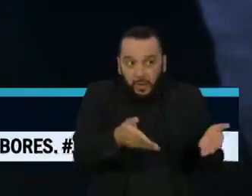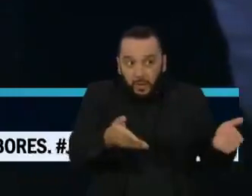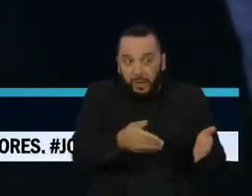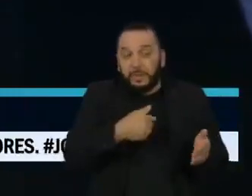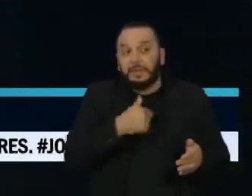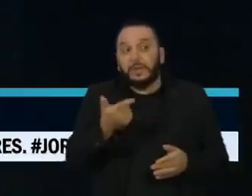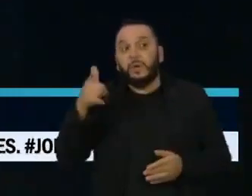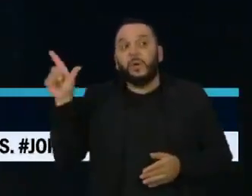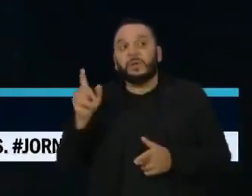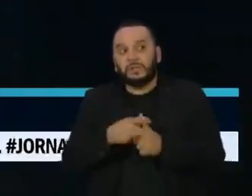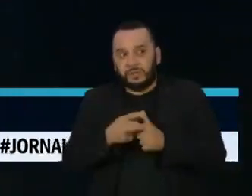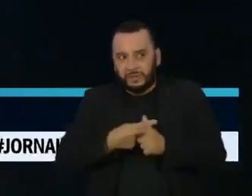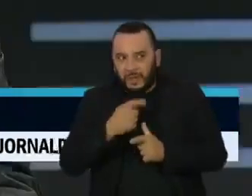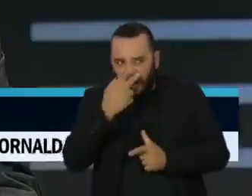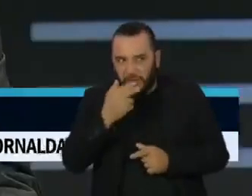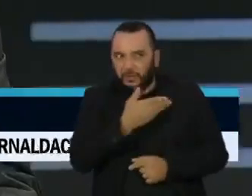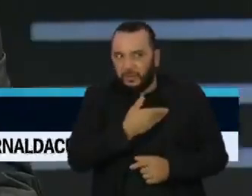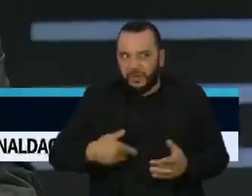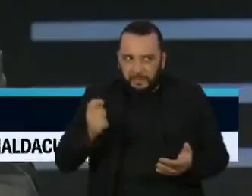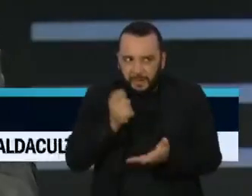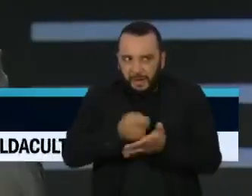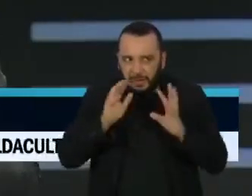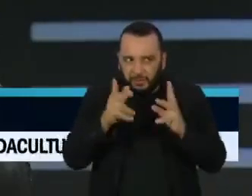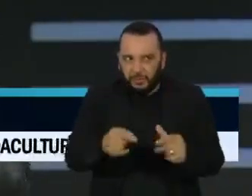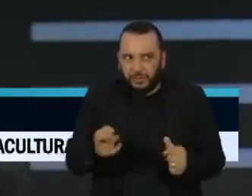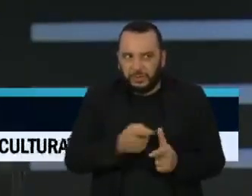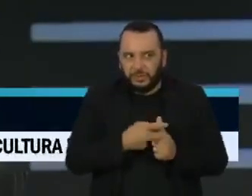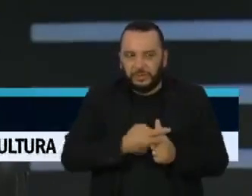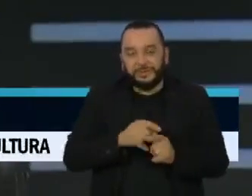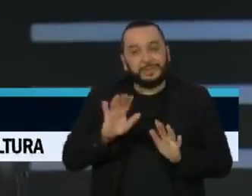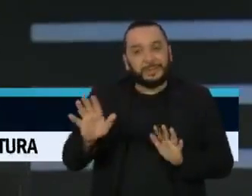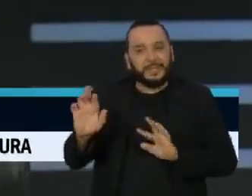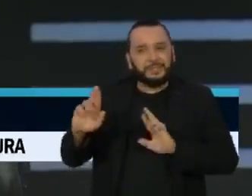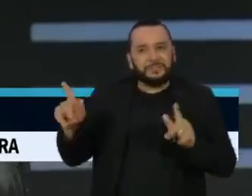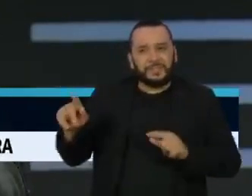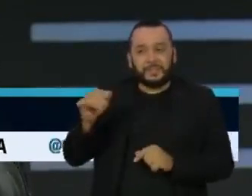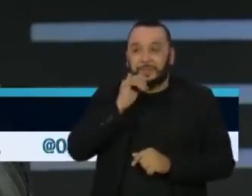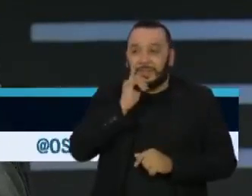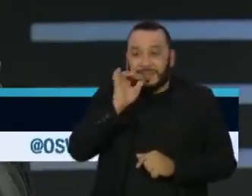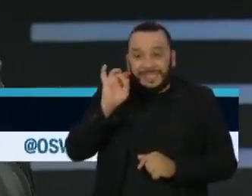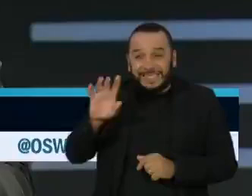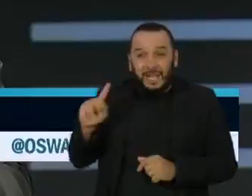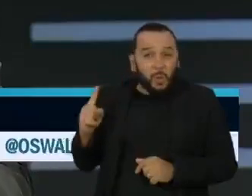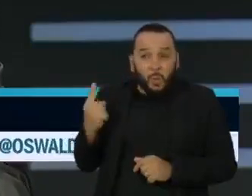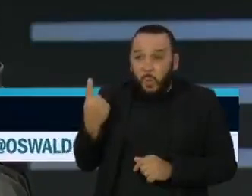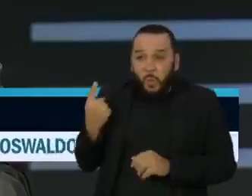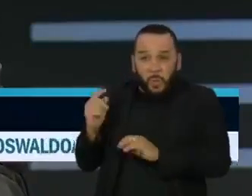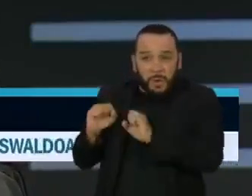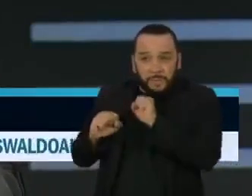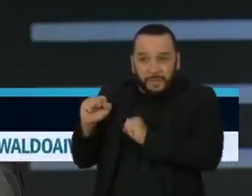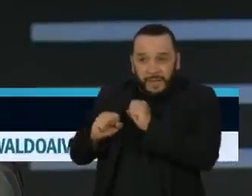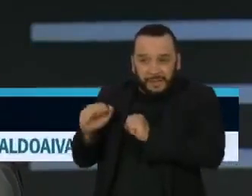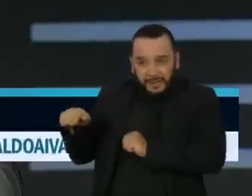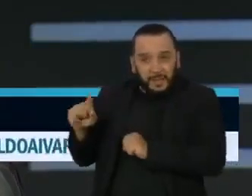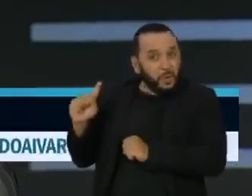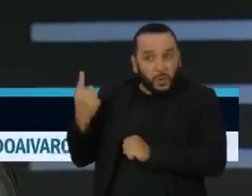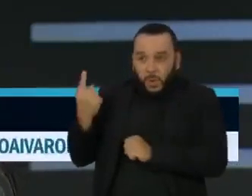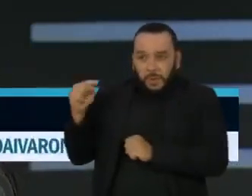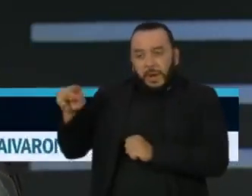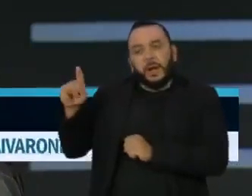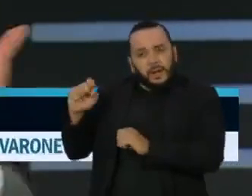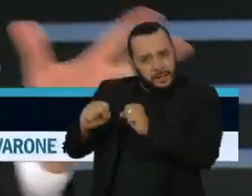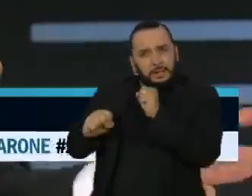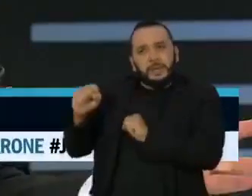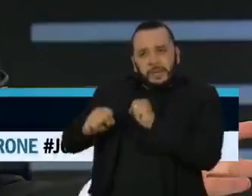dívida Será que o governo vai acabar isso até o fim então eu acho que de novo é diferente se força o caso dela ficou ainda sendo grande eu sou